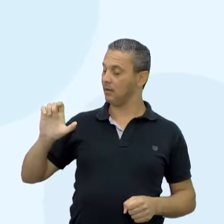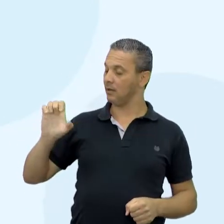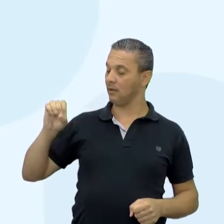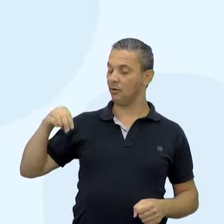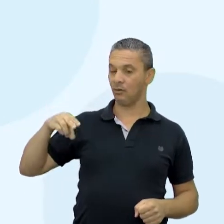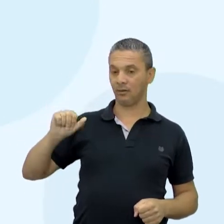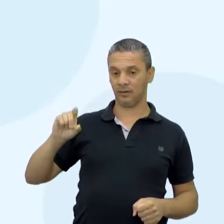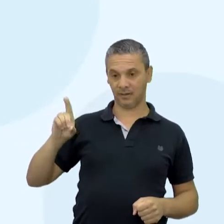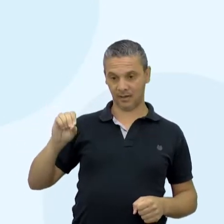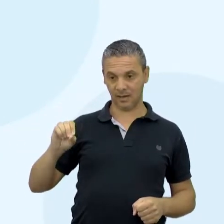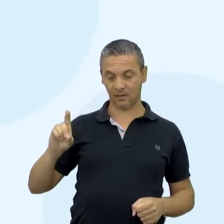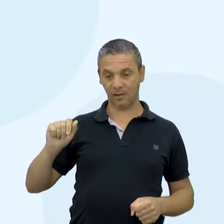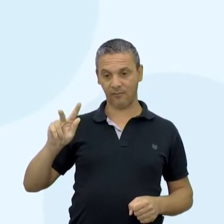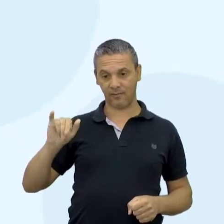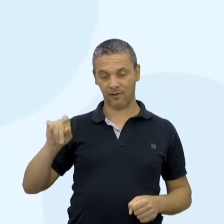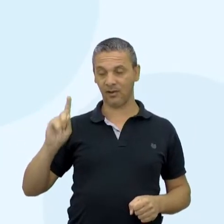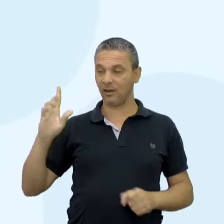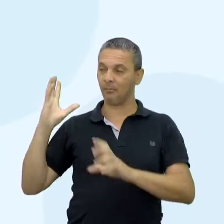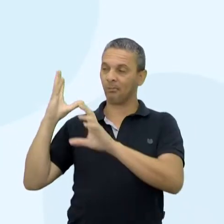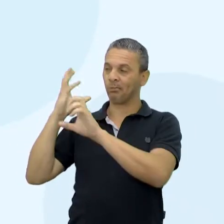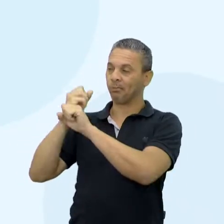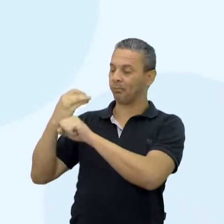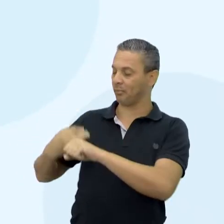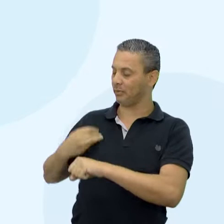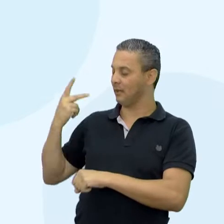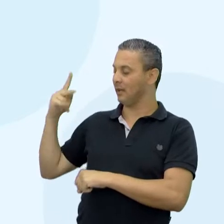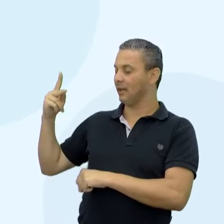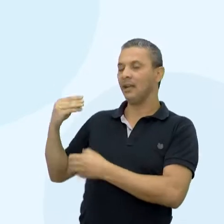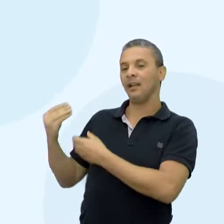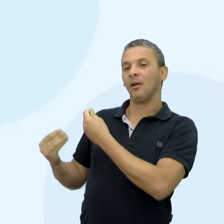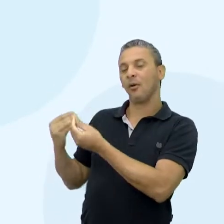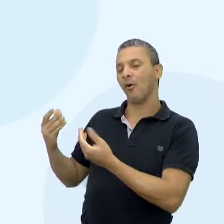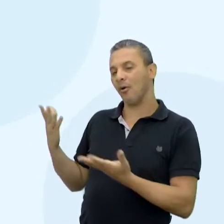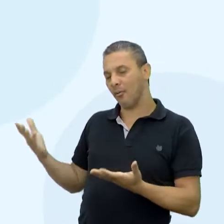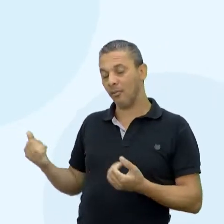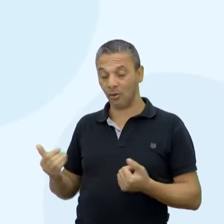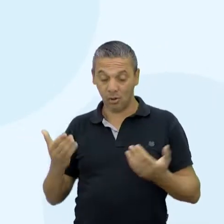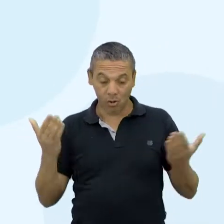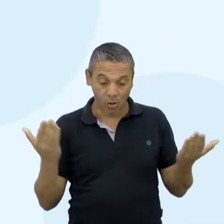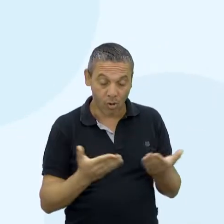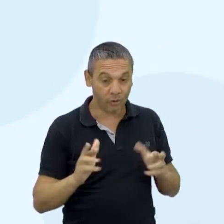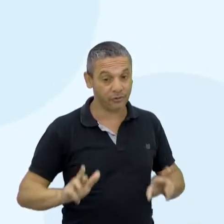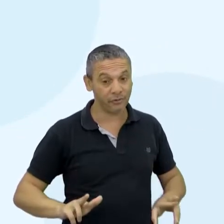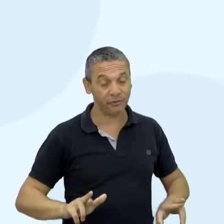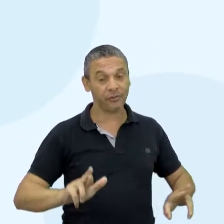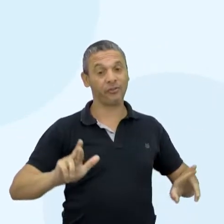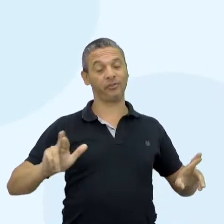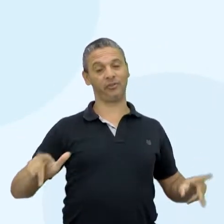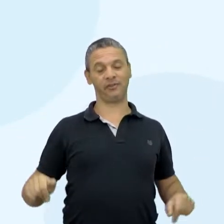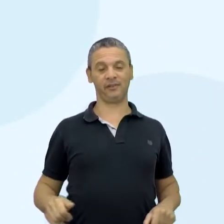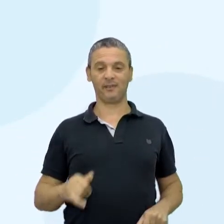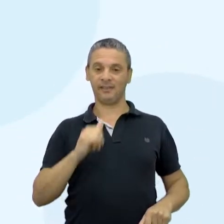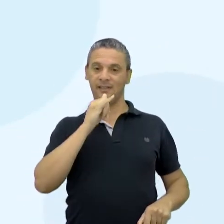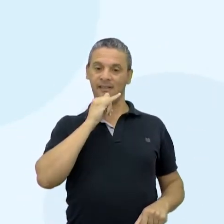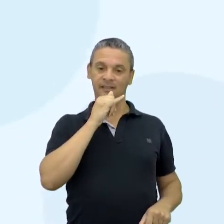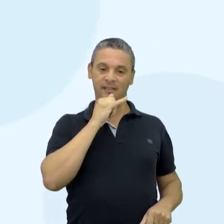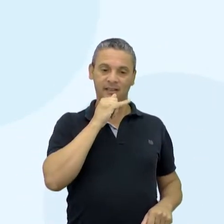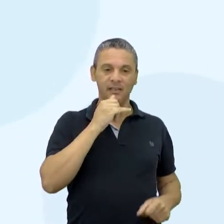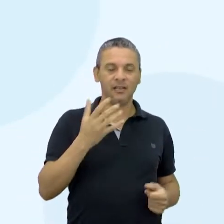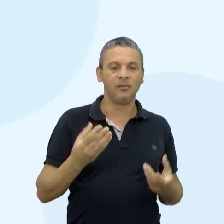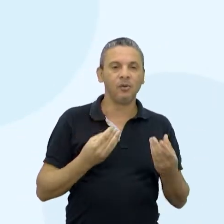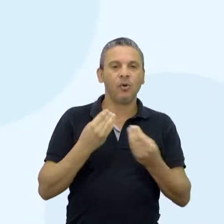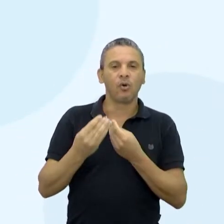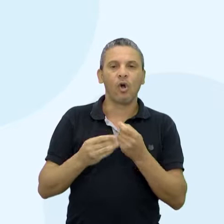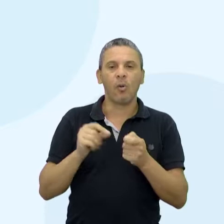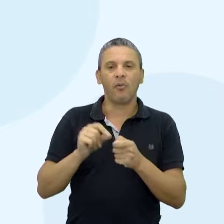dentro de um contexto. Qual o contexto histórico e político que ele vivia e cultural? Hoje nós temos outro, né? Por exemplo, para qual anúncio vocês poderiam